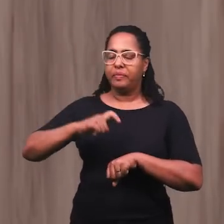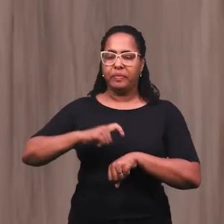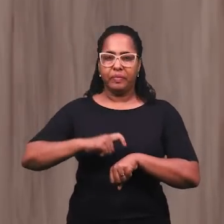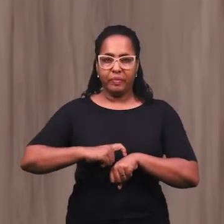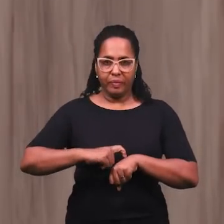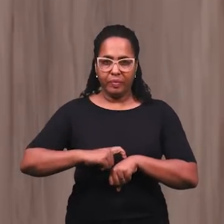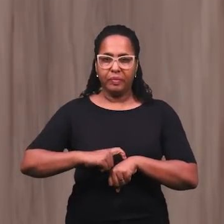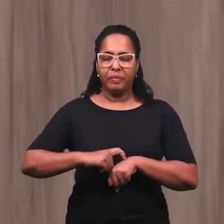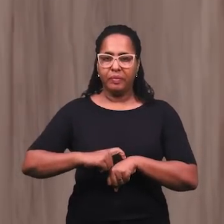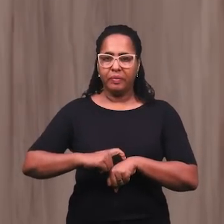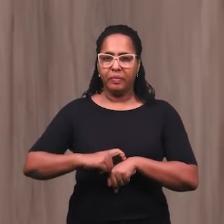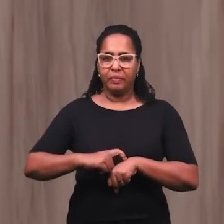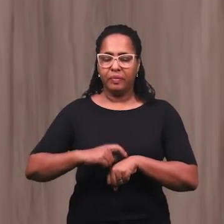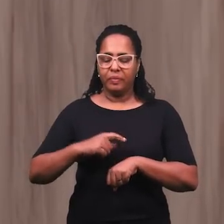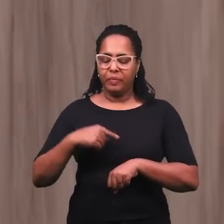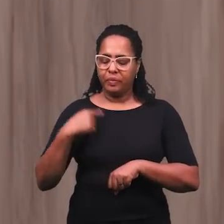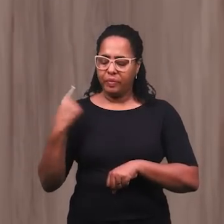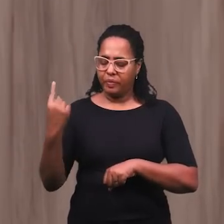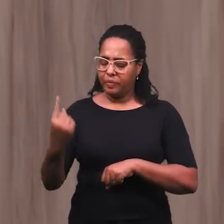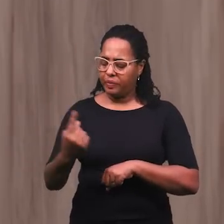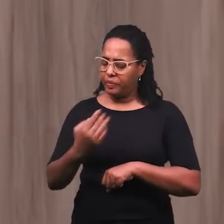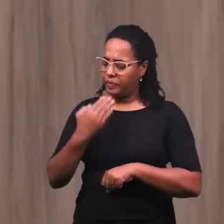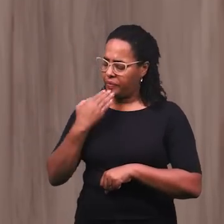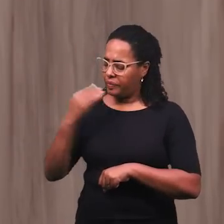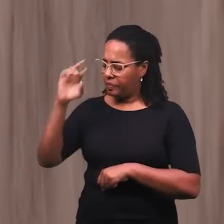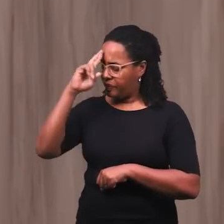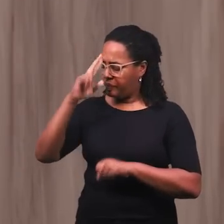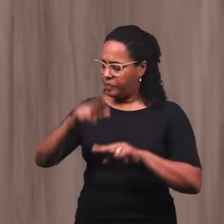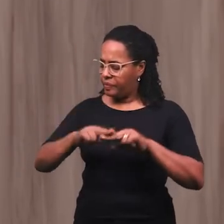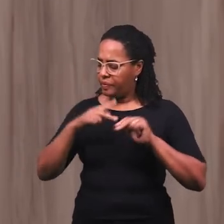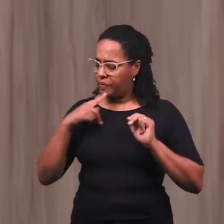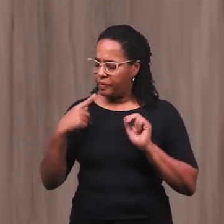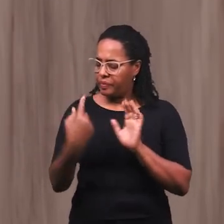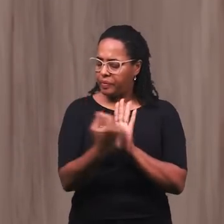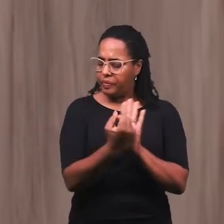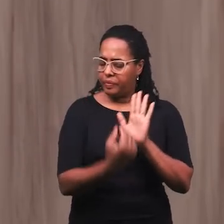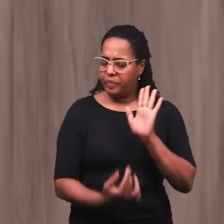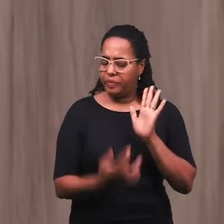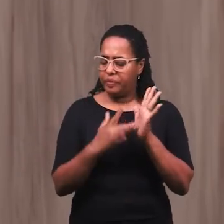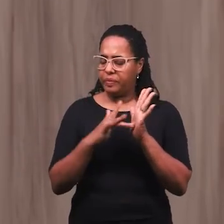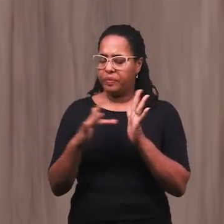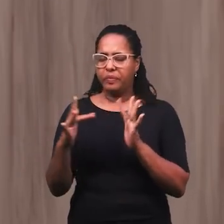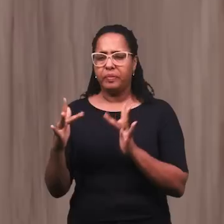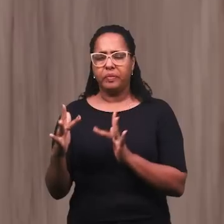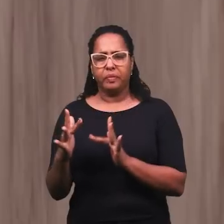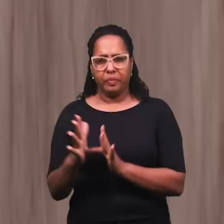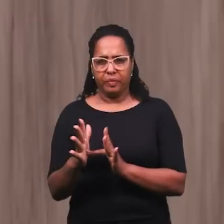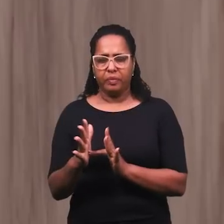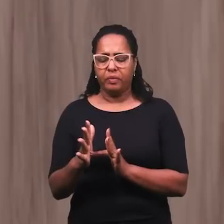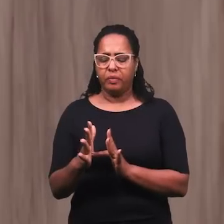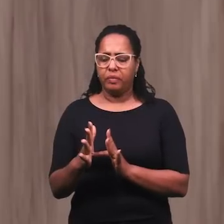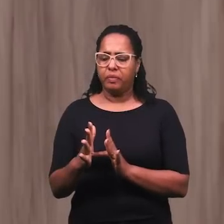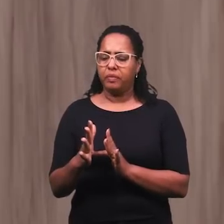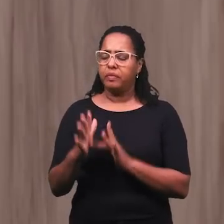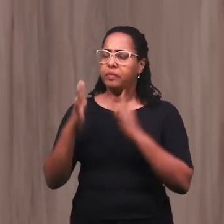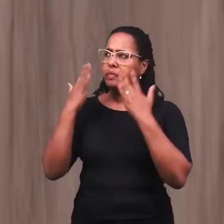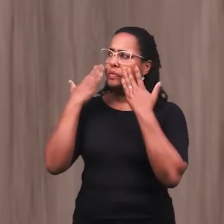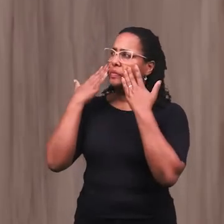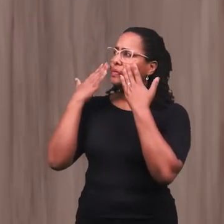nesta hora, nós fazemos um clamor ao Senhor pelo sangue de Jesus. E